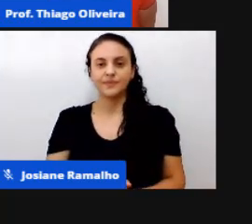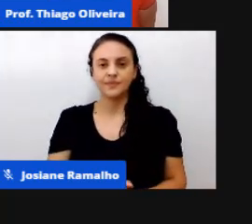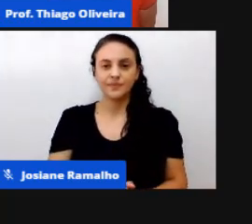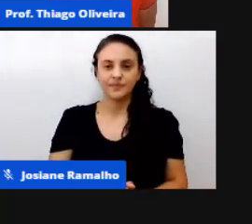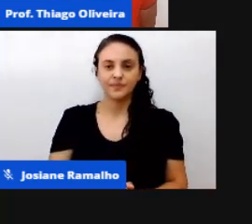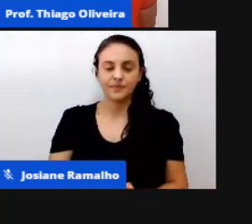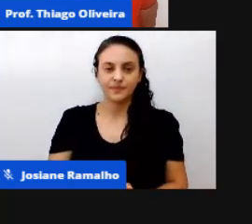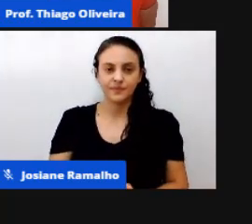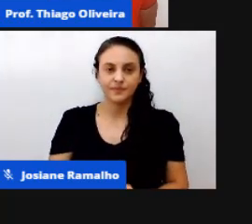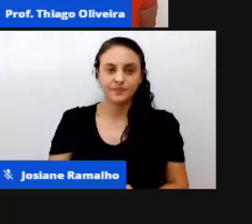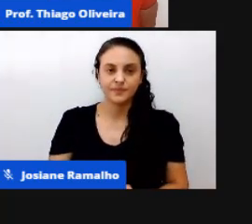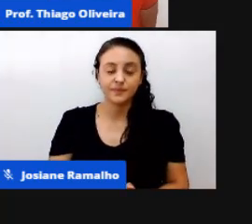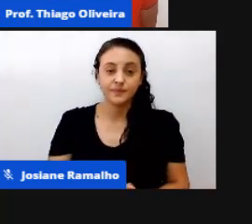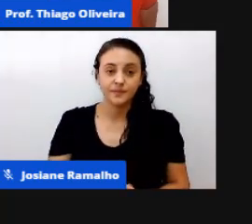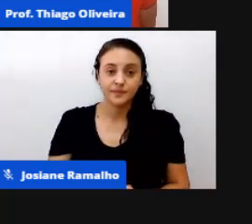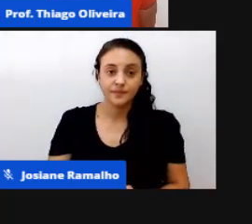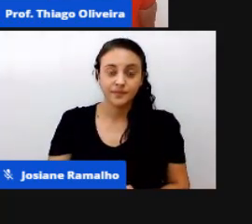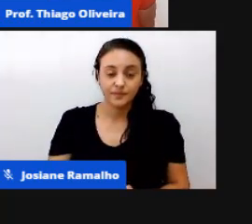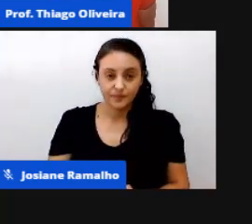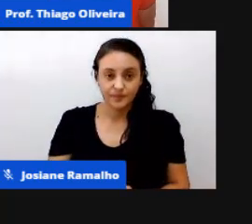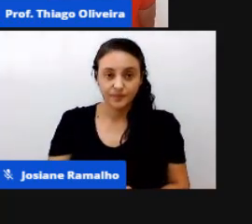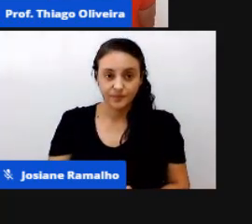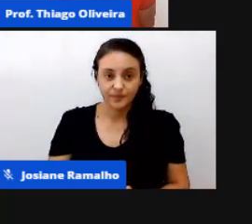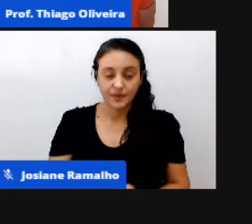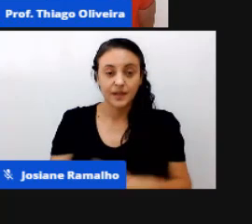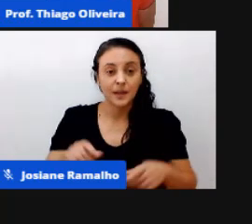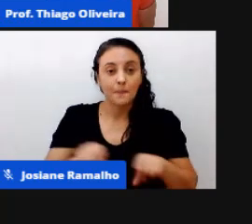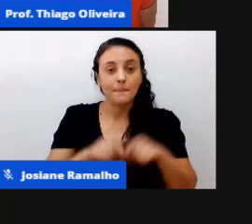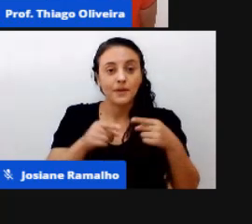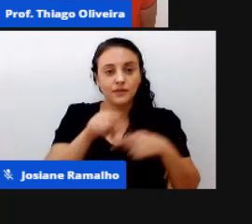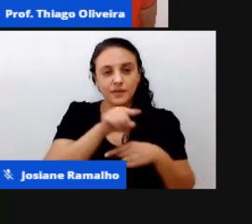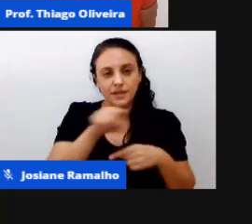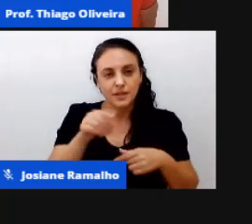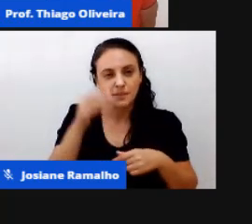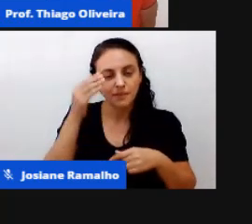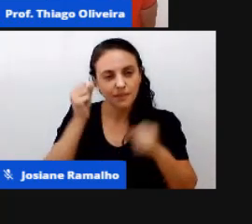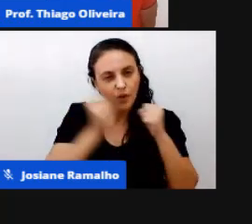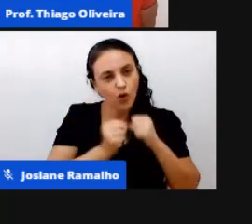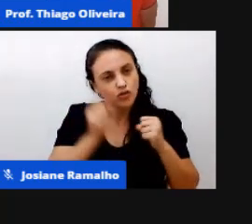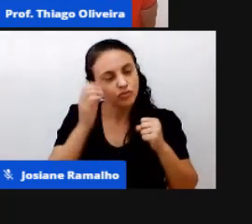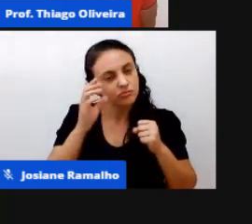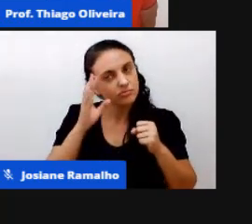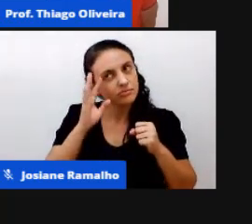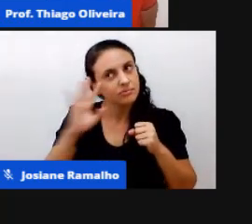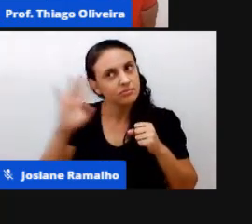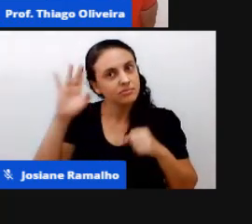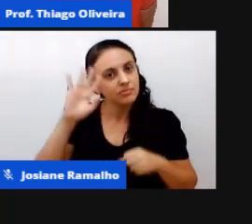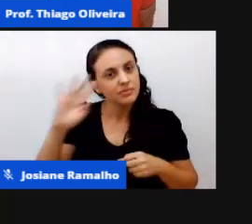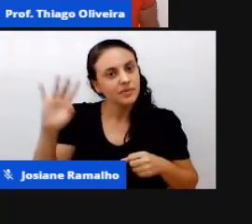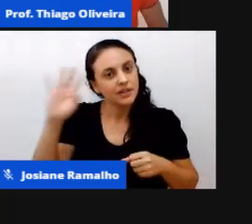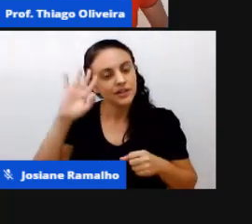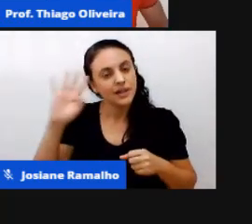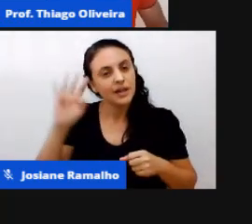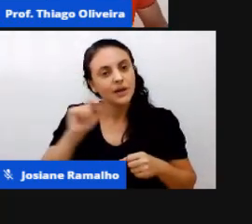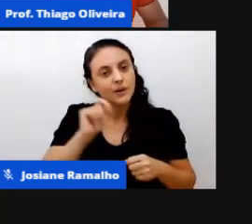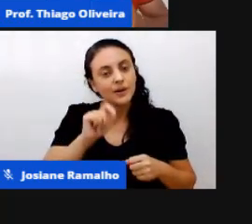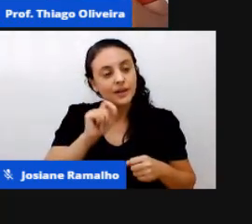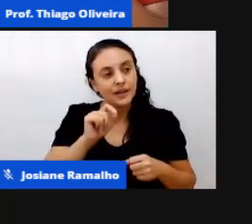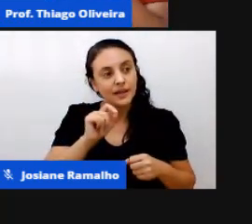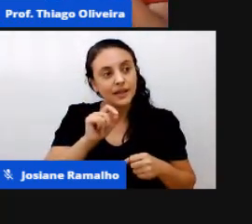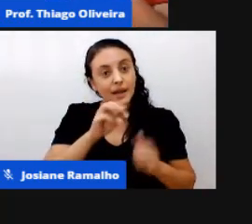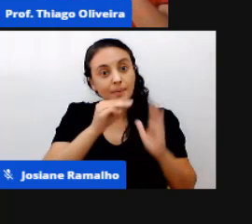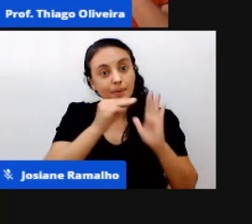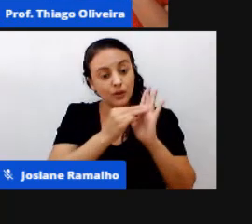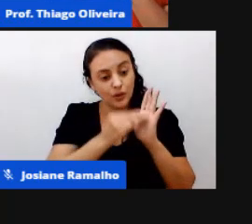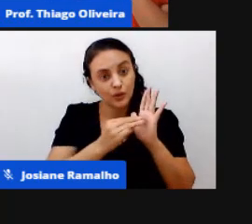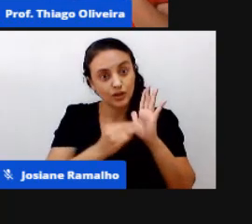Mas, diferente do que possam imaginar, as metodologias ativas no ensino remoto, elas casam muito bem.